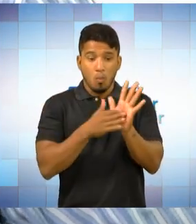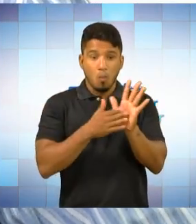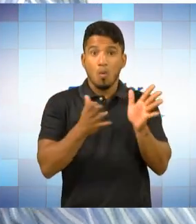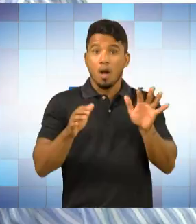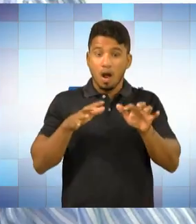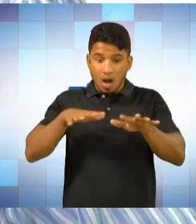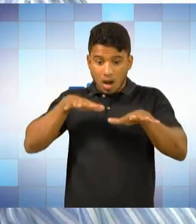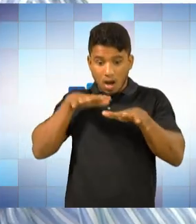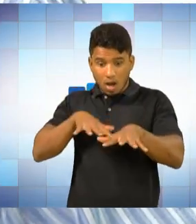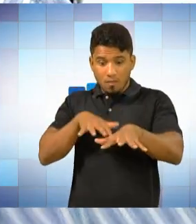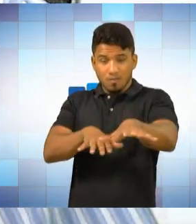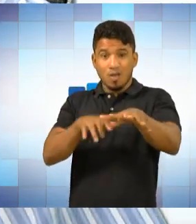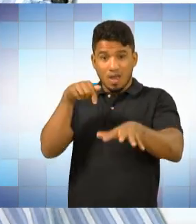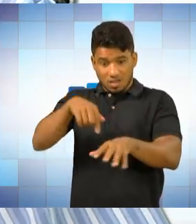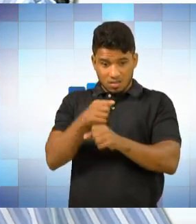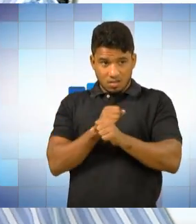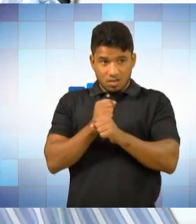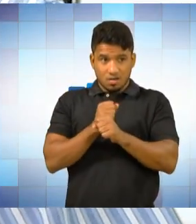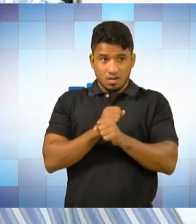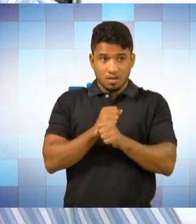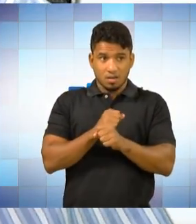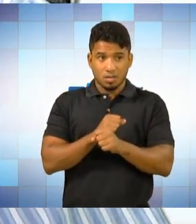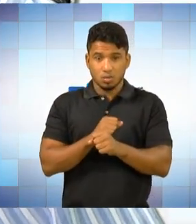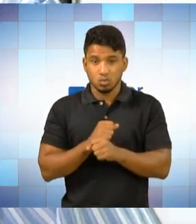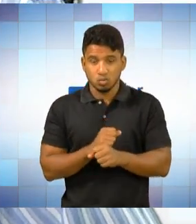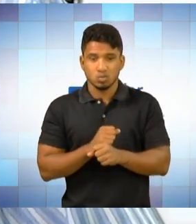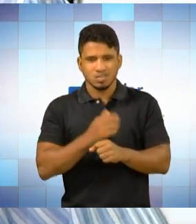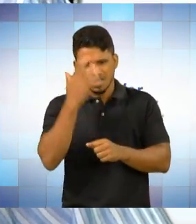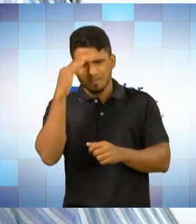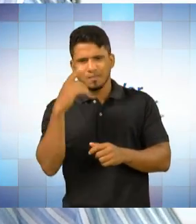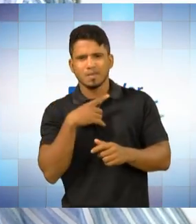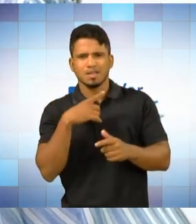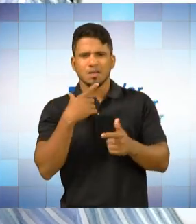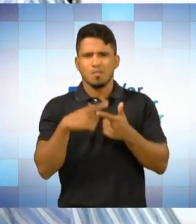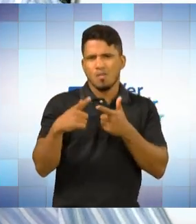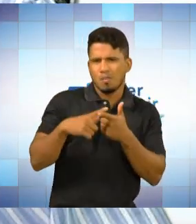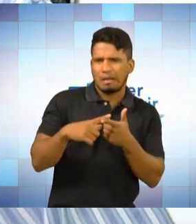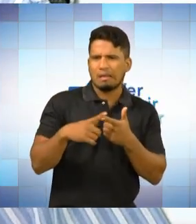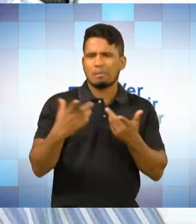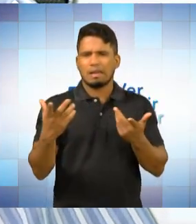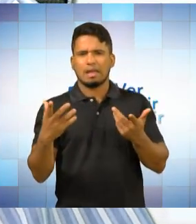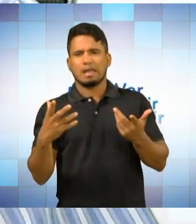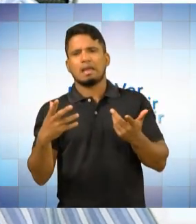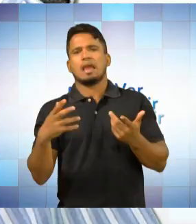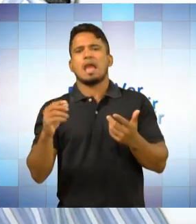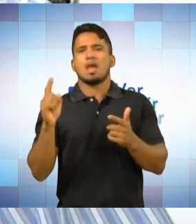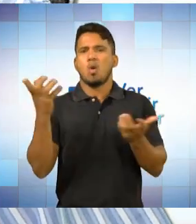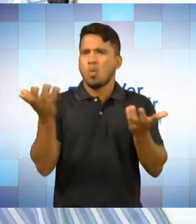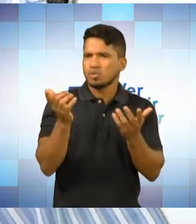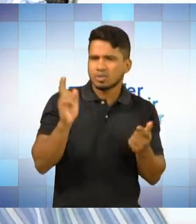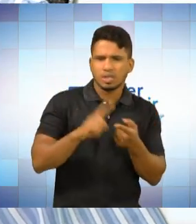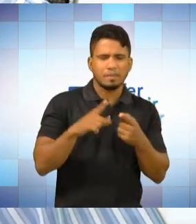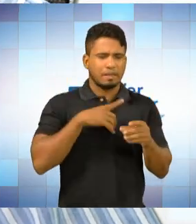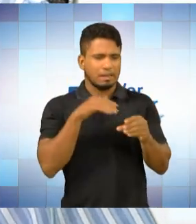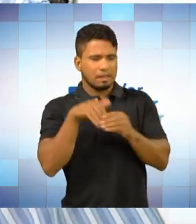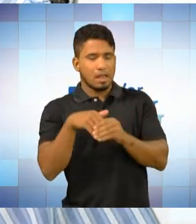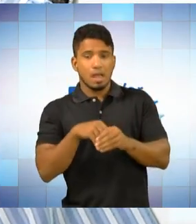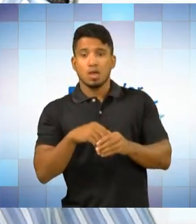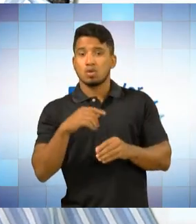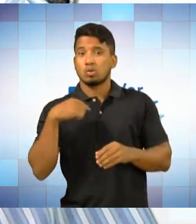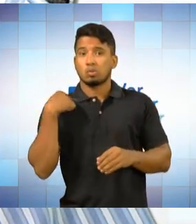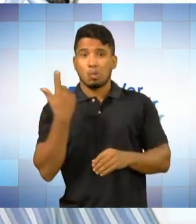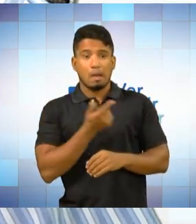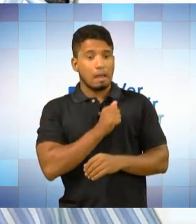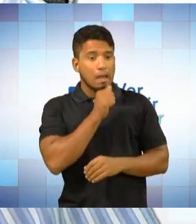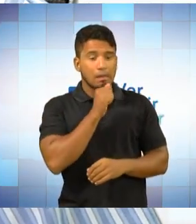por causa da crise, e junto com a crise veio o período eleitoral, nós não tivemos a